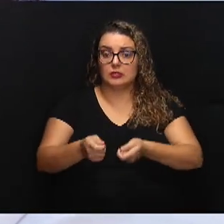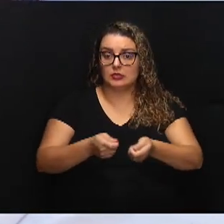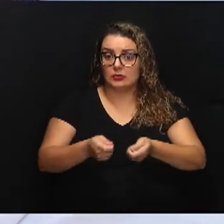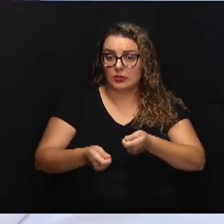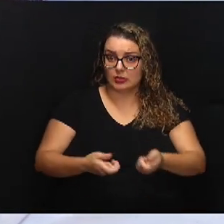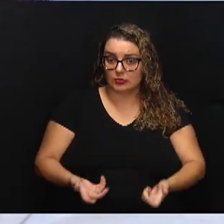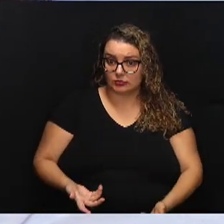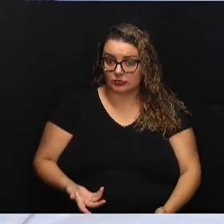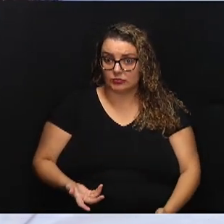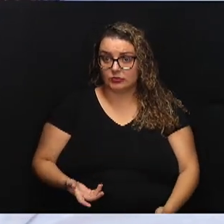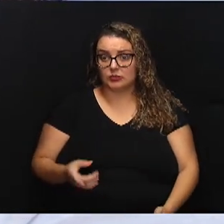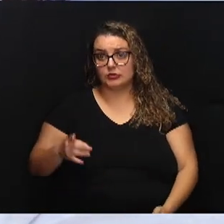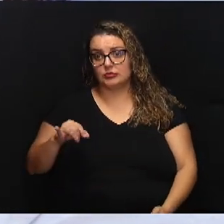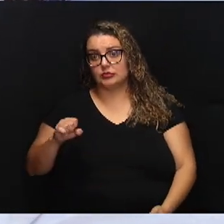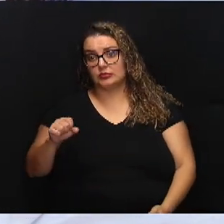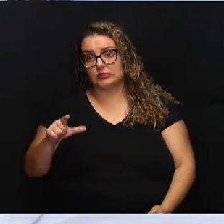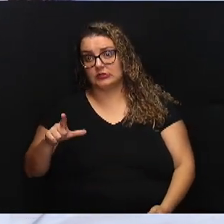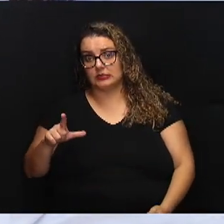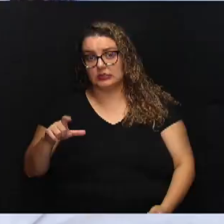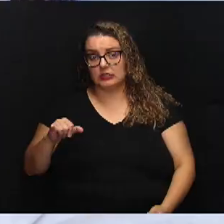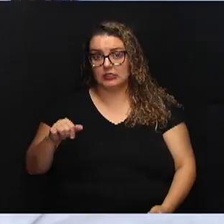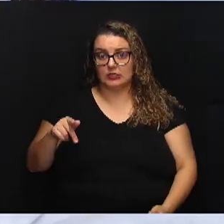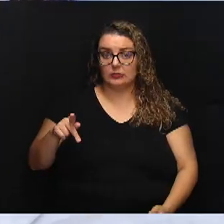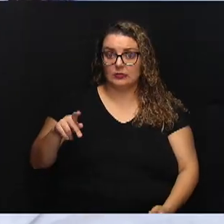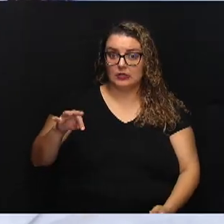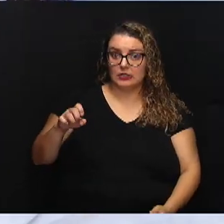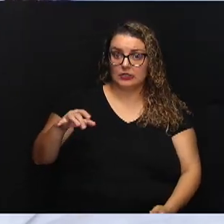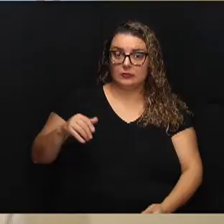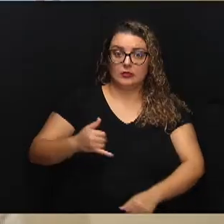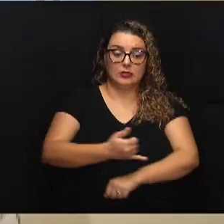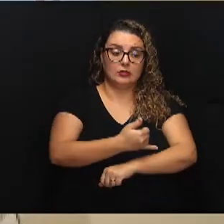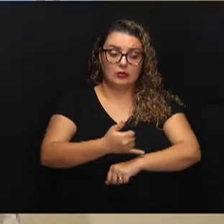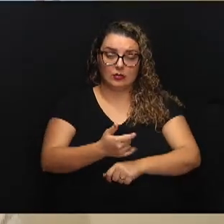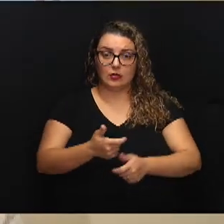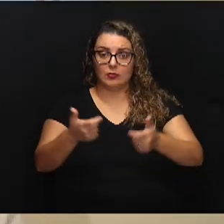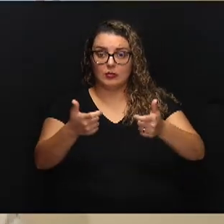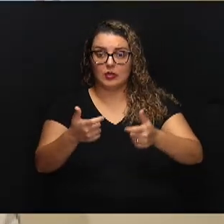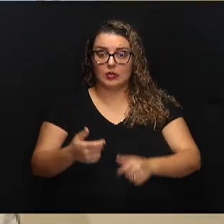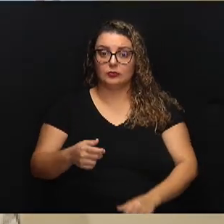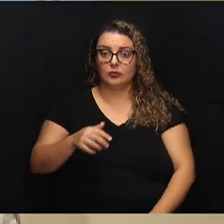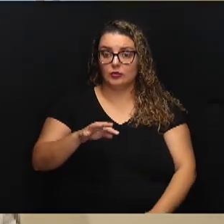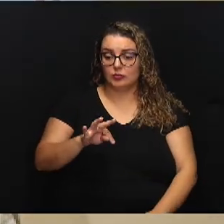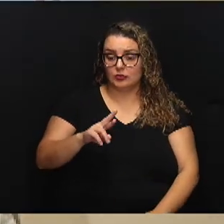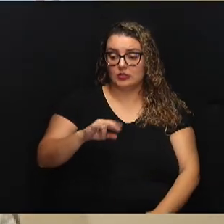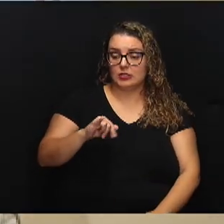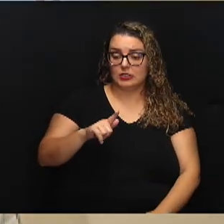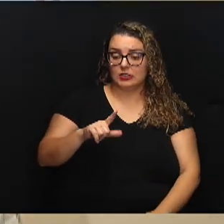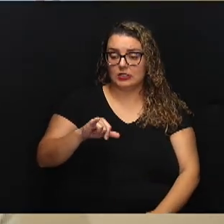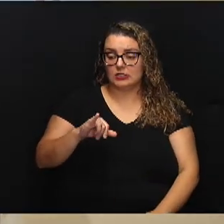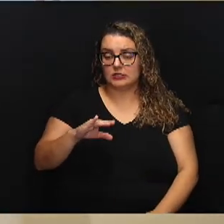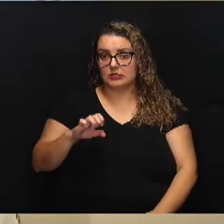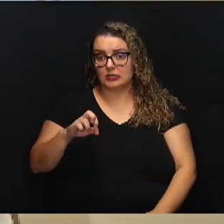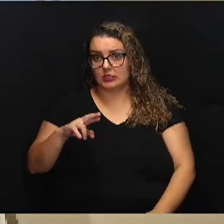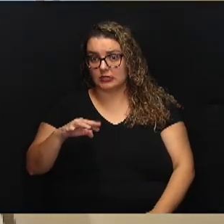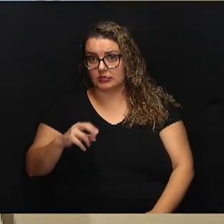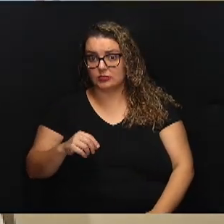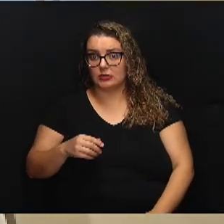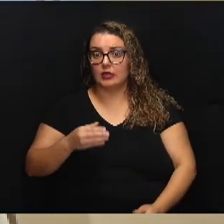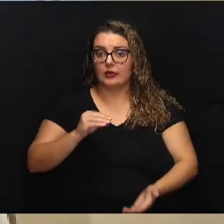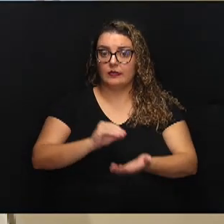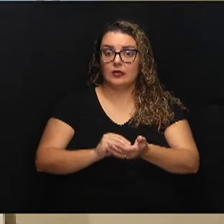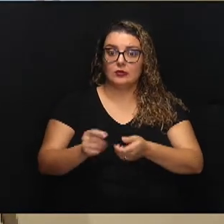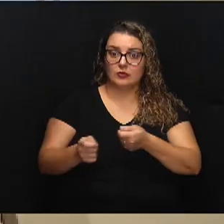controlado, dislipidemia, né, que é o aumento do colesterol, triglicerídeos, a falta de controle desses fatores e que acarretam